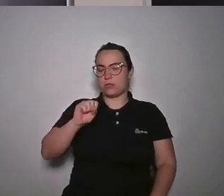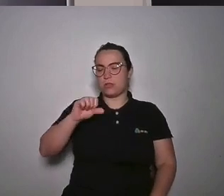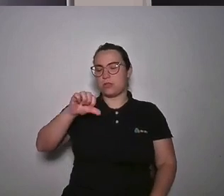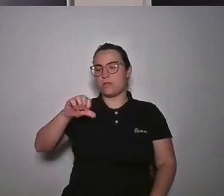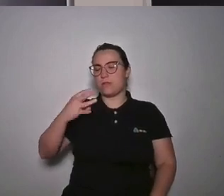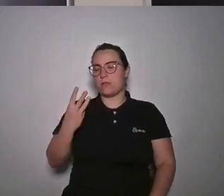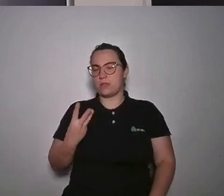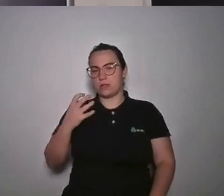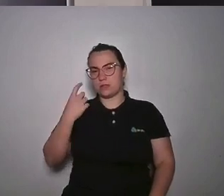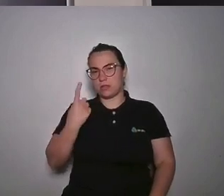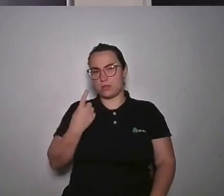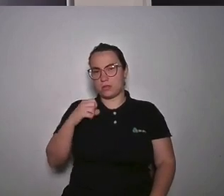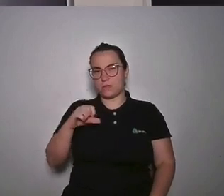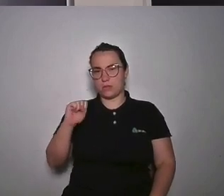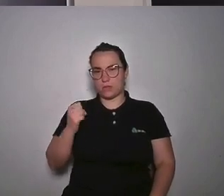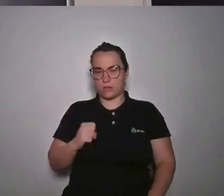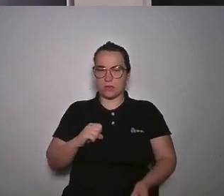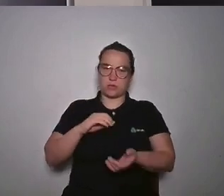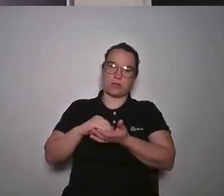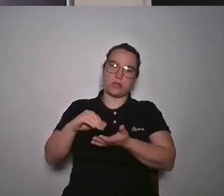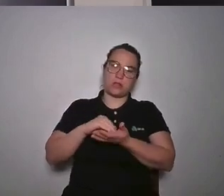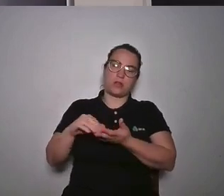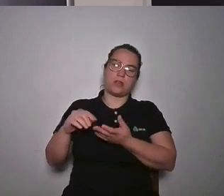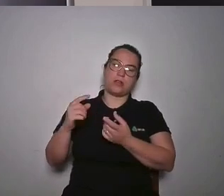15.893.168, Secretaria da Fazenda,